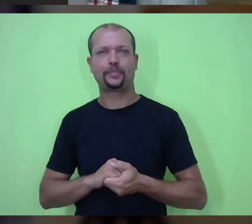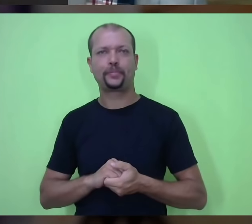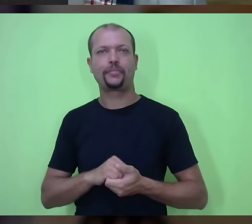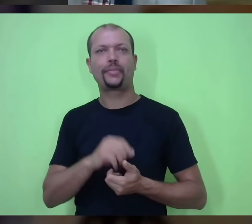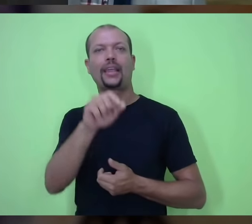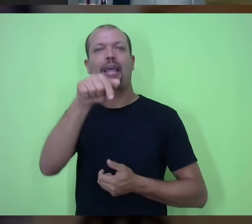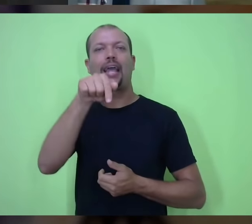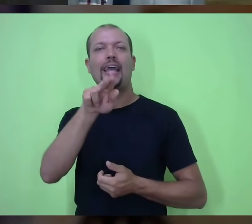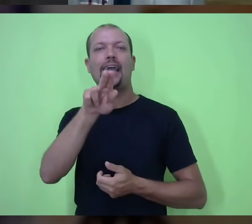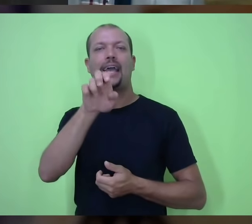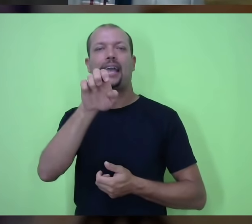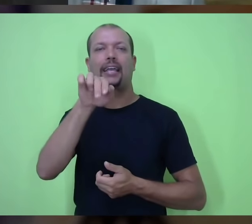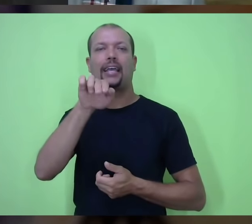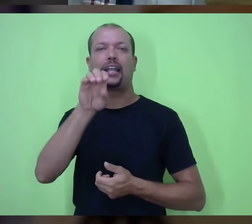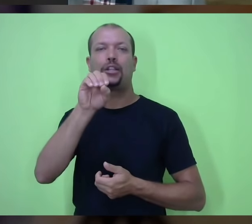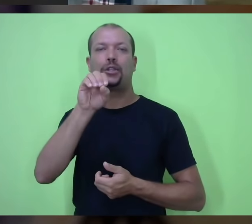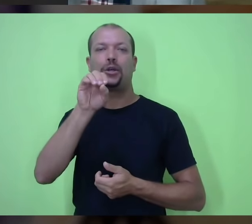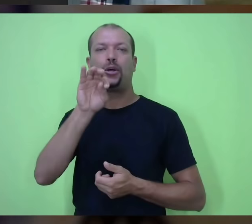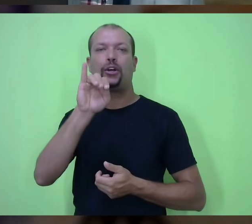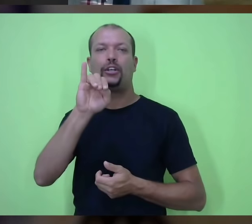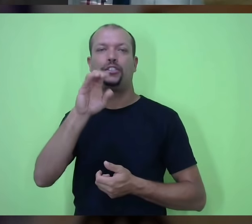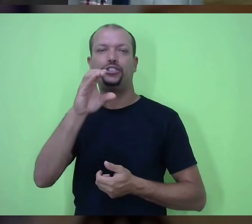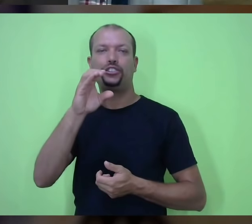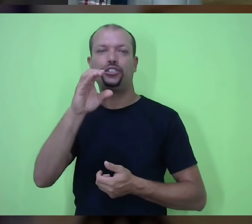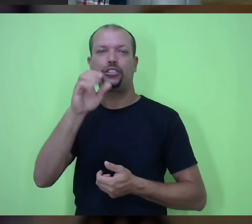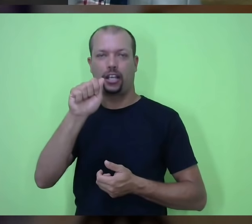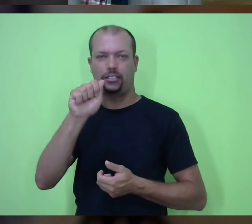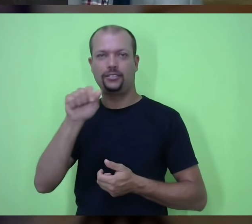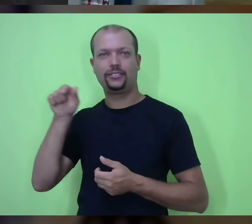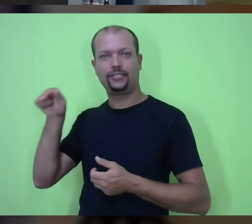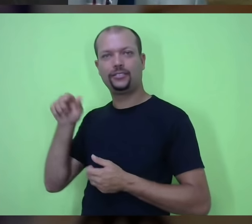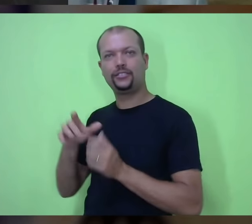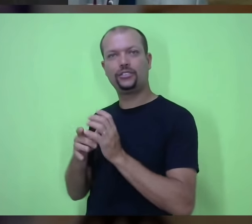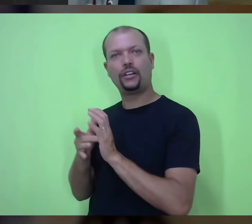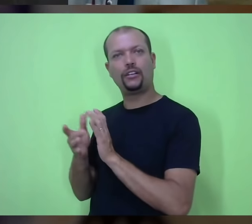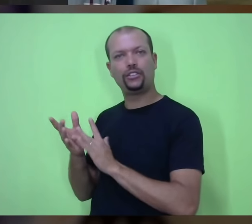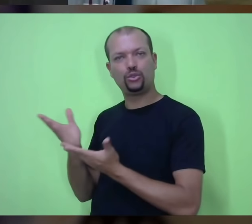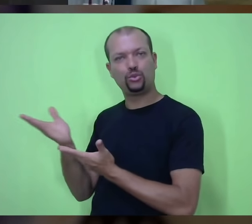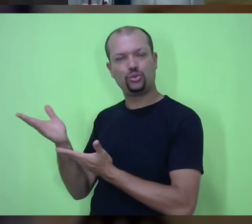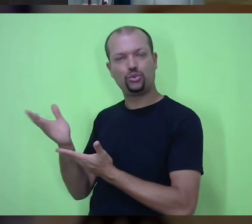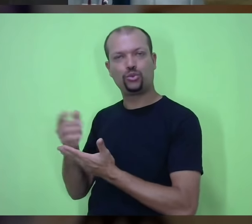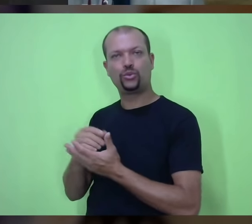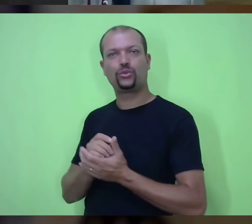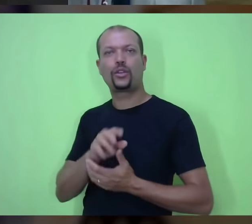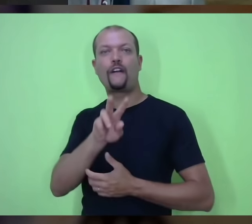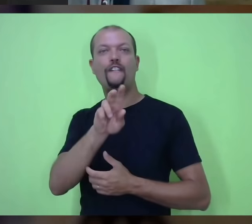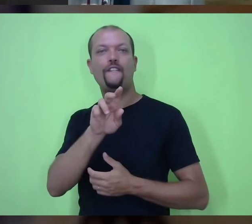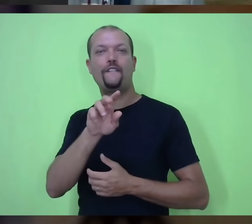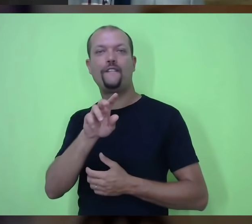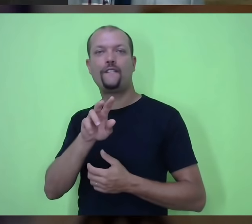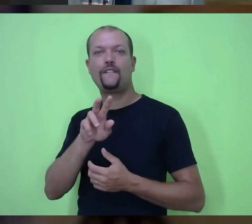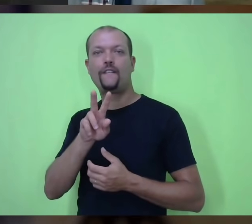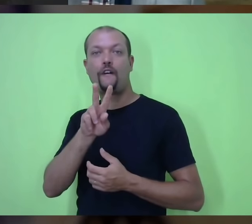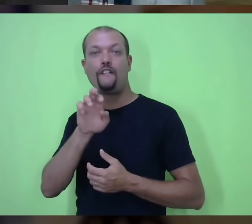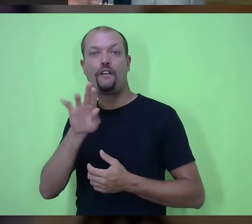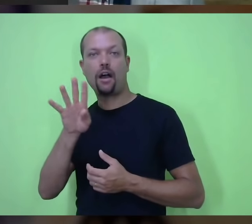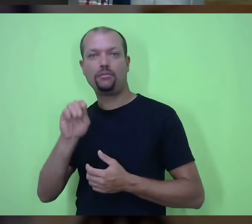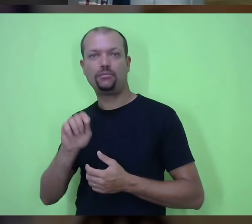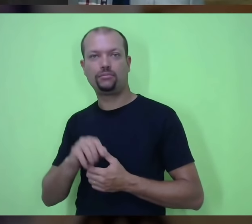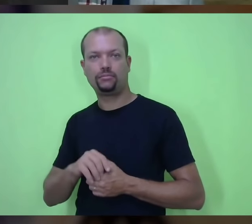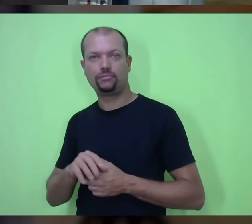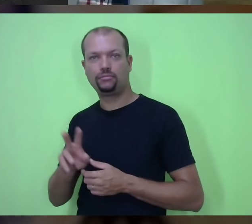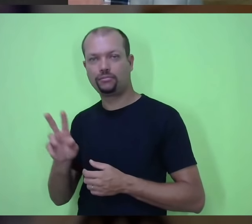situação kenótica de Cristo, que o verbo grego utilizado aqui em Filipenses é o verbo kenou, que tem a